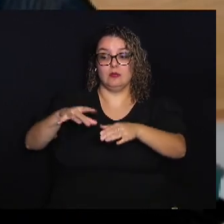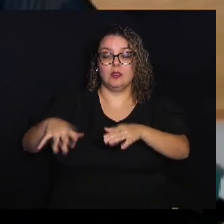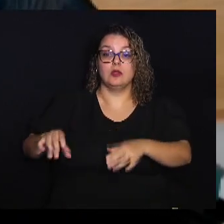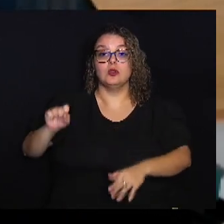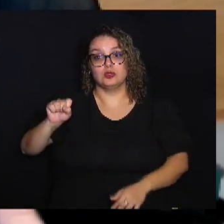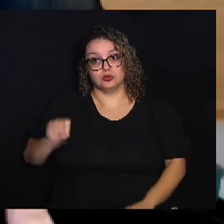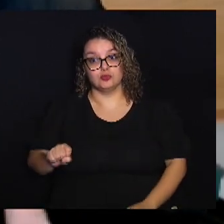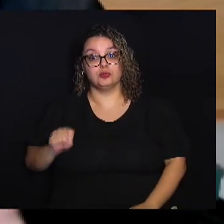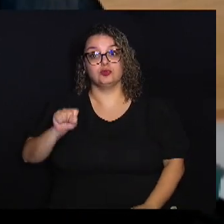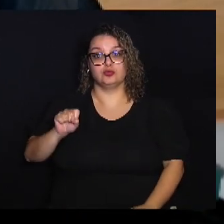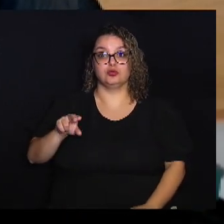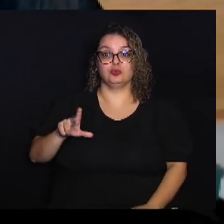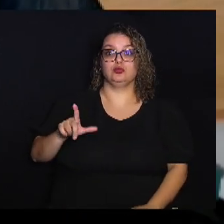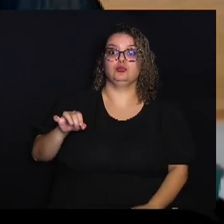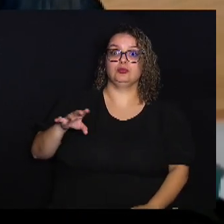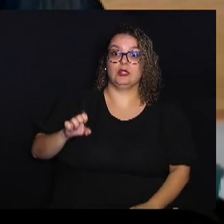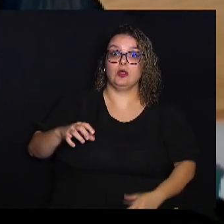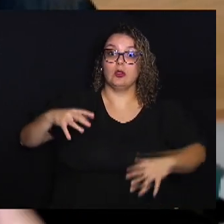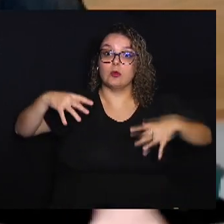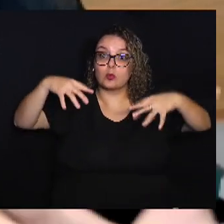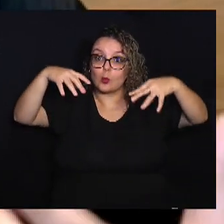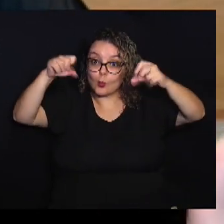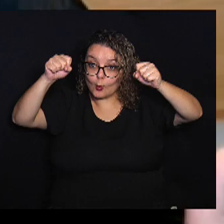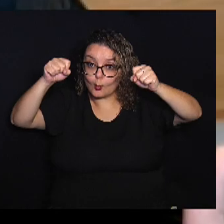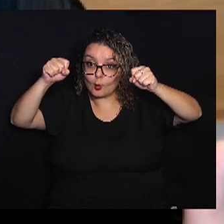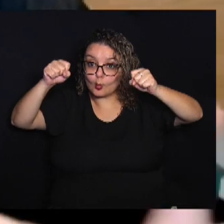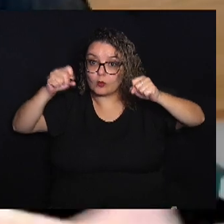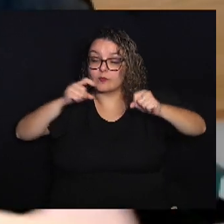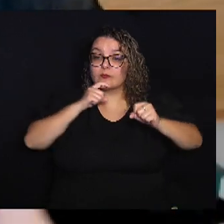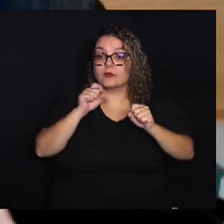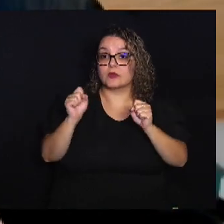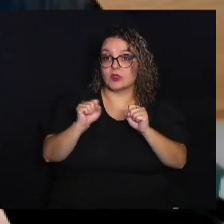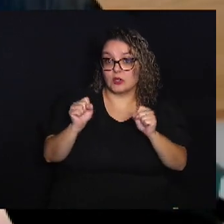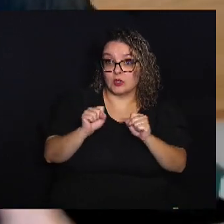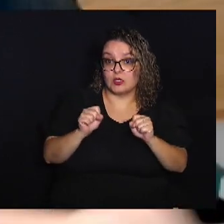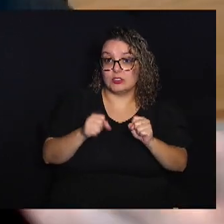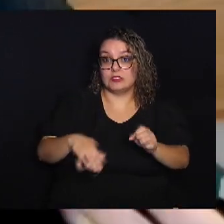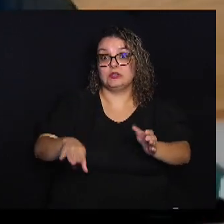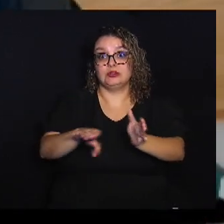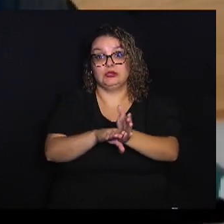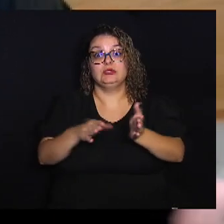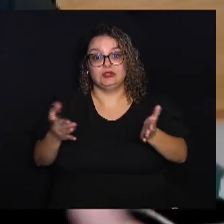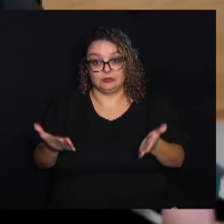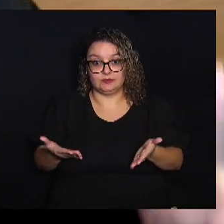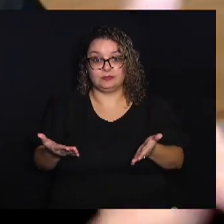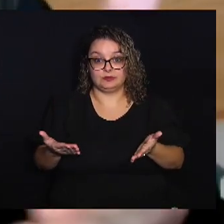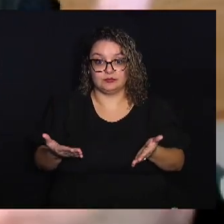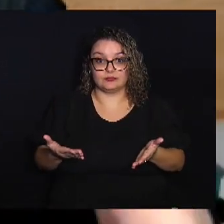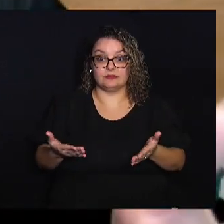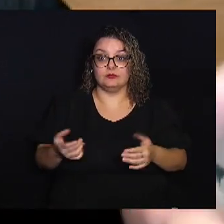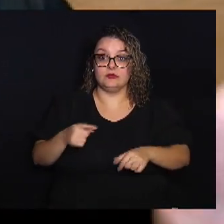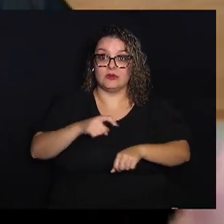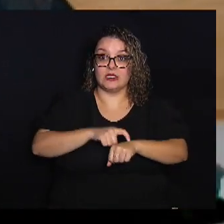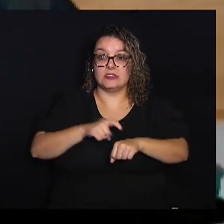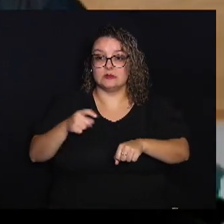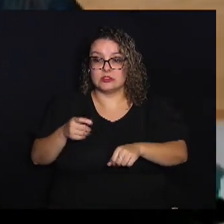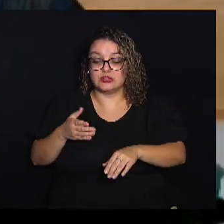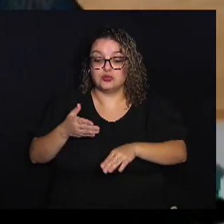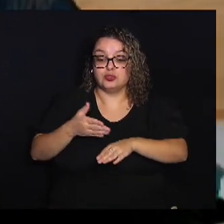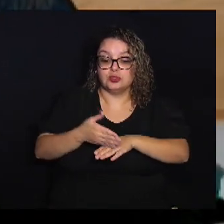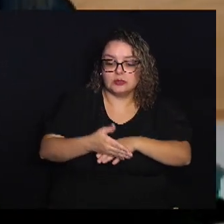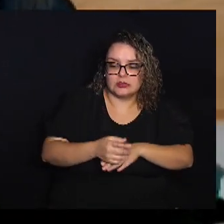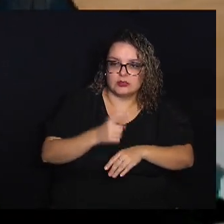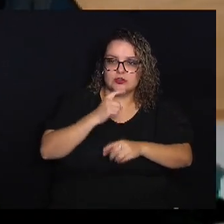do sudeste, uma seca. No inverno, que nós estamos chegando agora, né? Estamos exatamente nesse período de entrada no